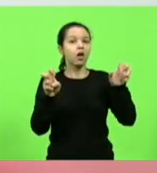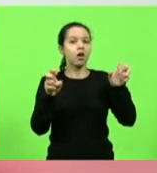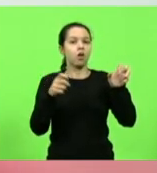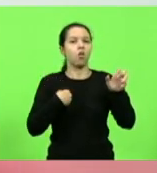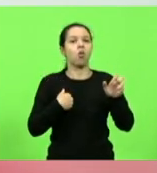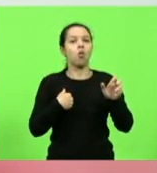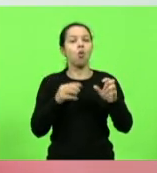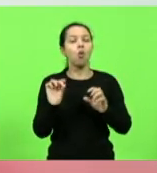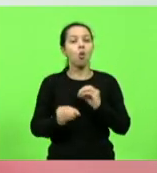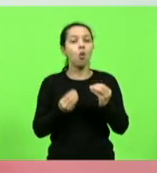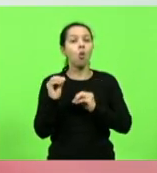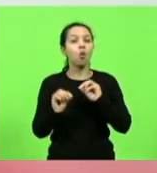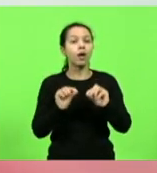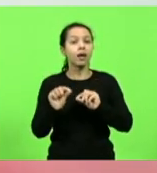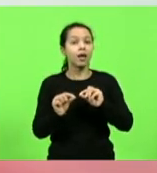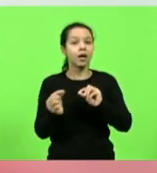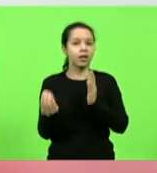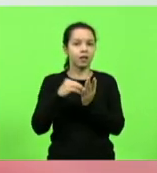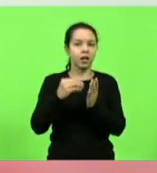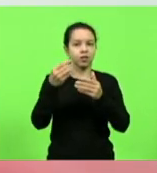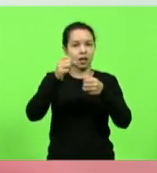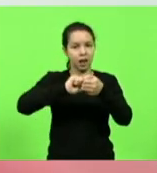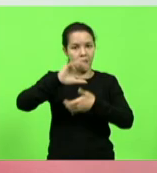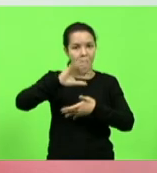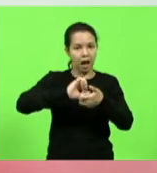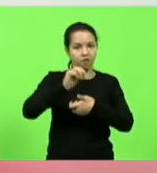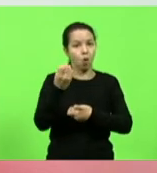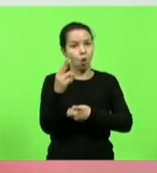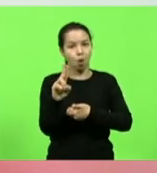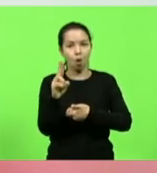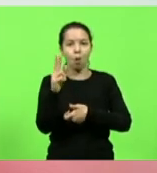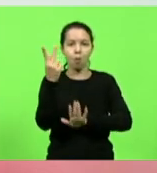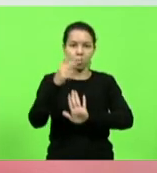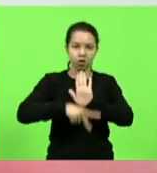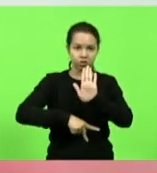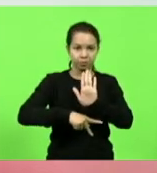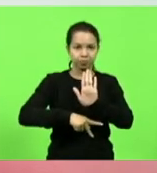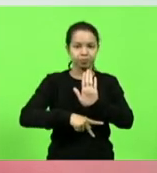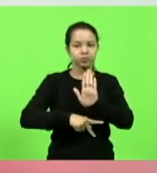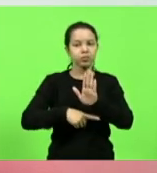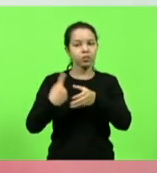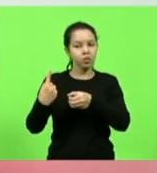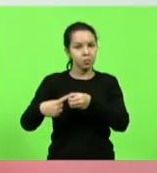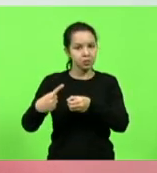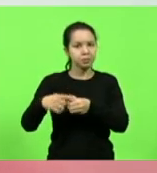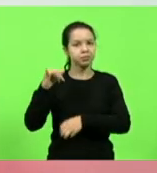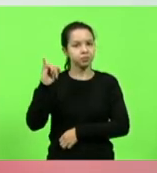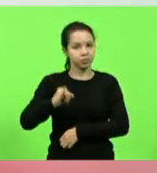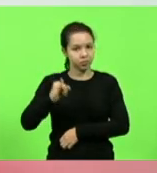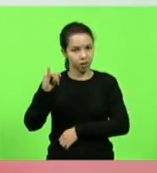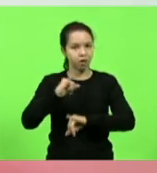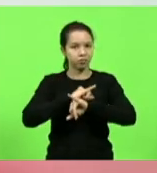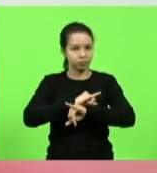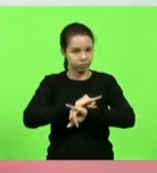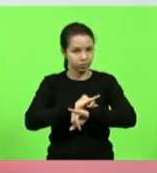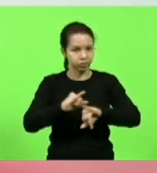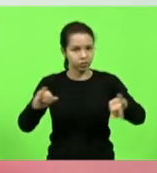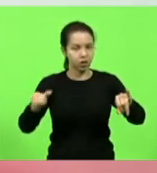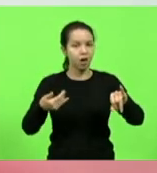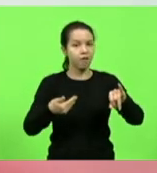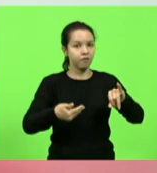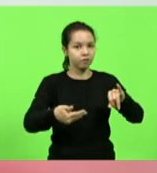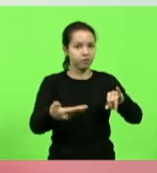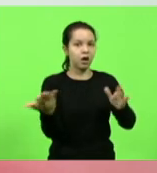live. Quando o município de Itajaí vem a público dizer, abre aspas, que abrirá